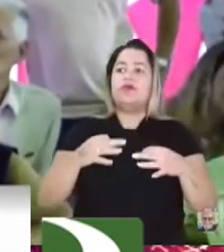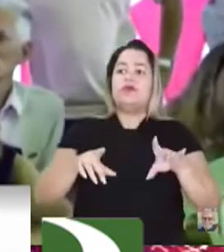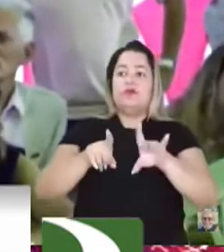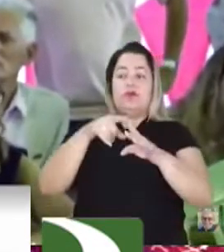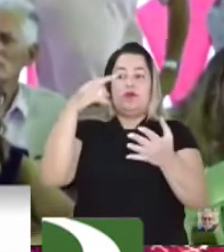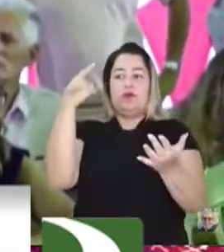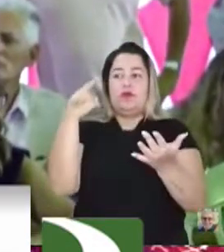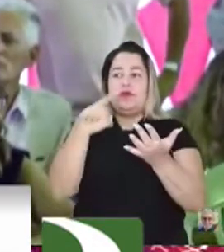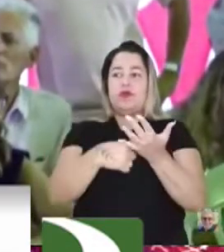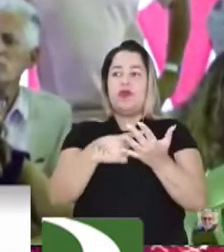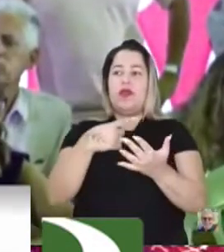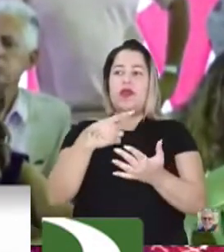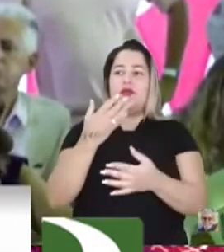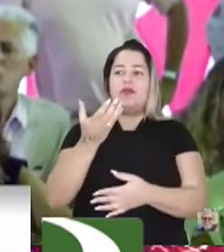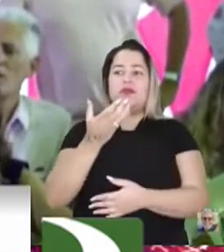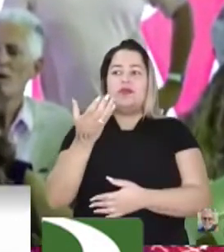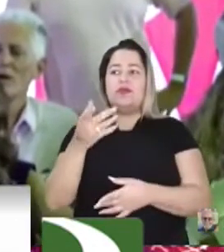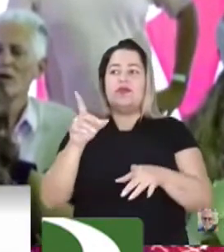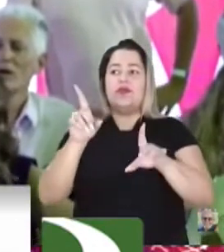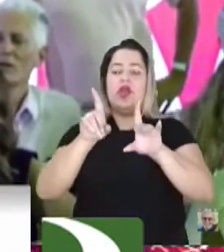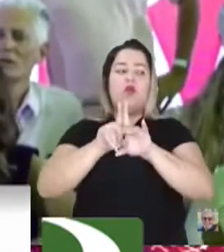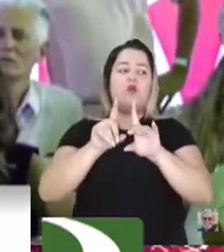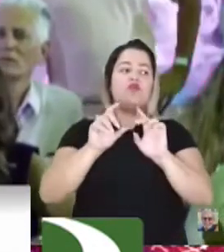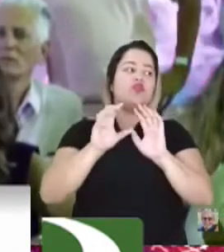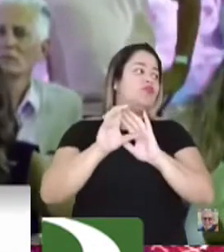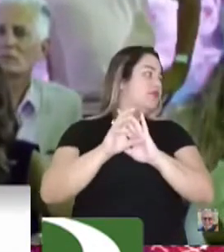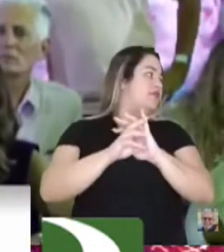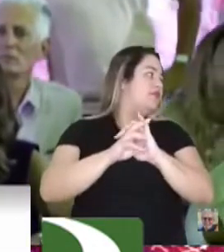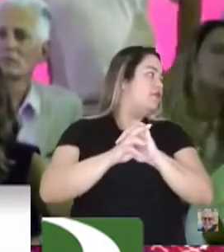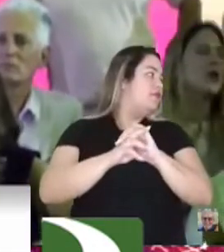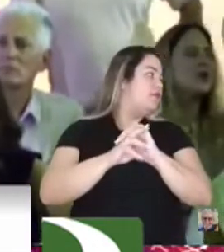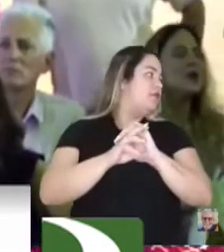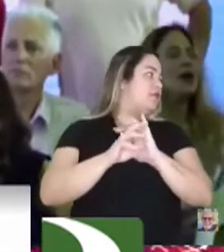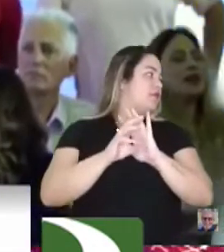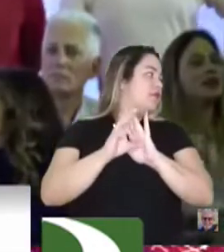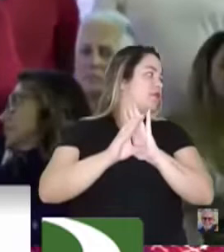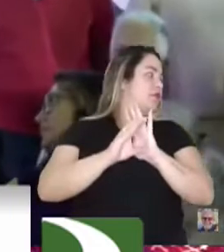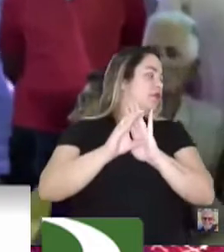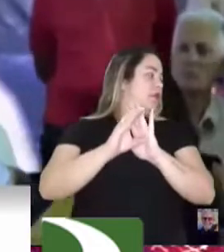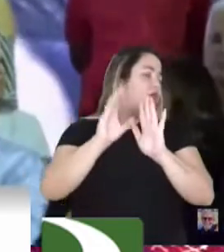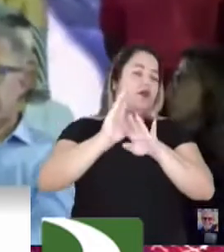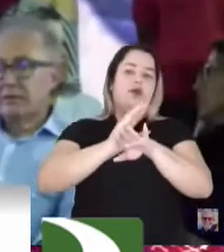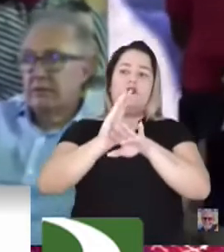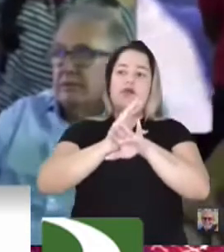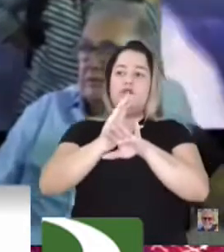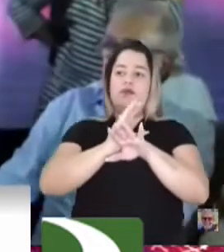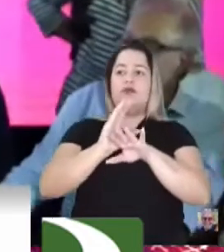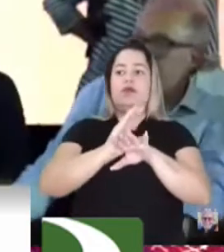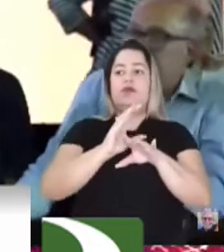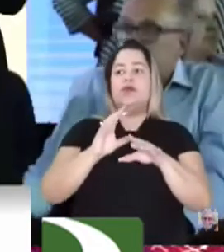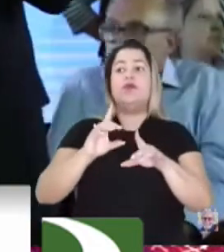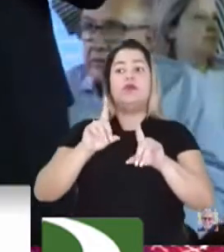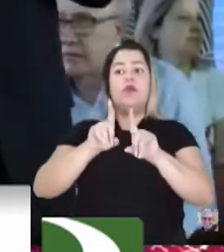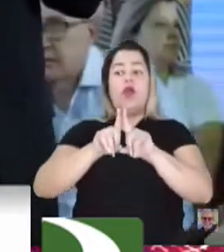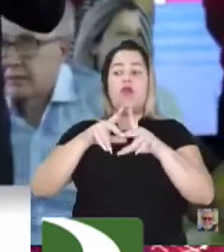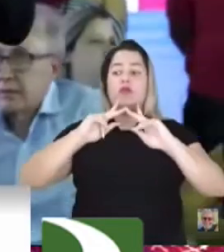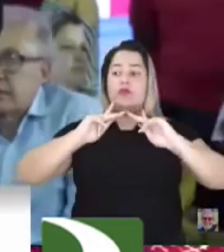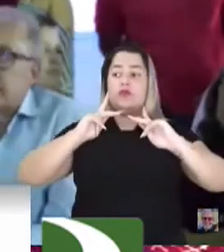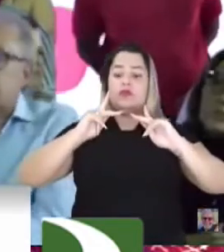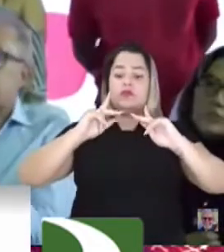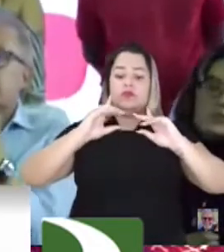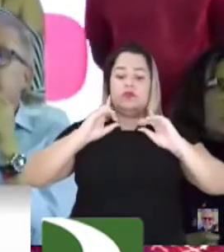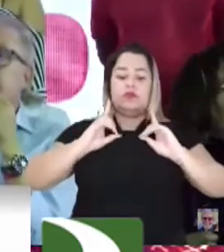novamente, não adianta trocar o presidente da Petrobras. Isso é cortina de fumaça. Você precisa... Eu disse isso antes do Lula aparecer aí. É preciso ter